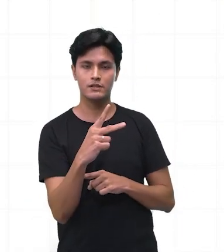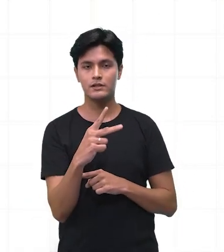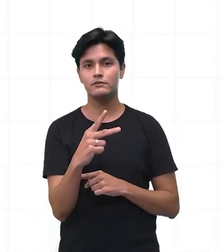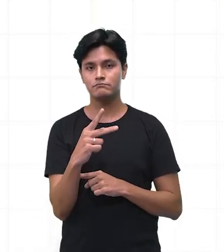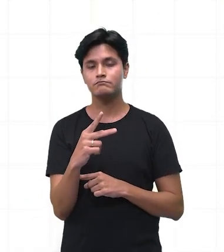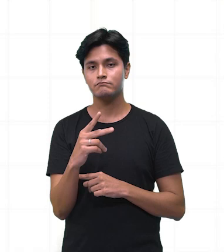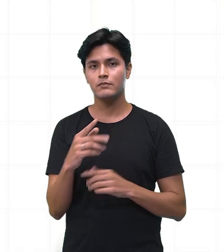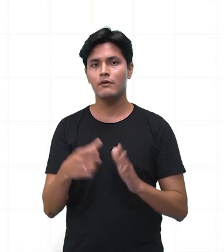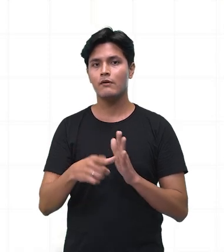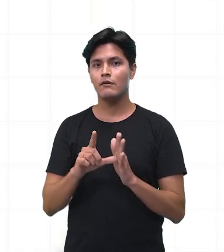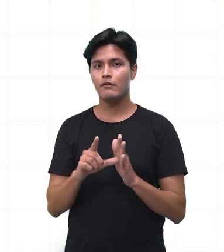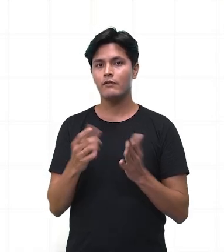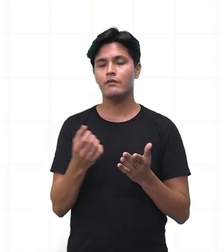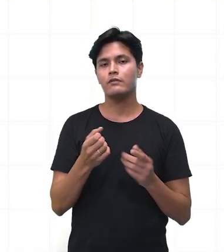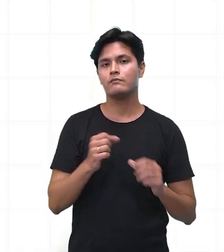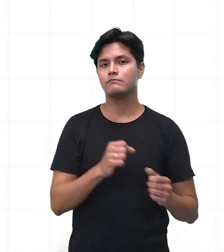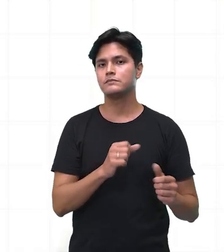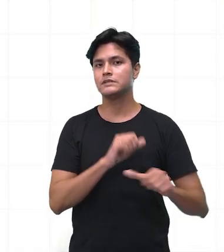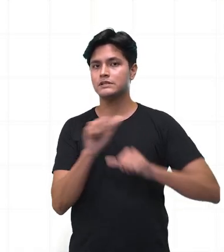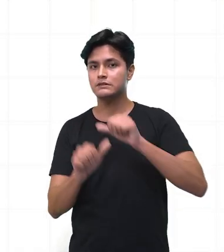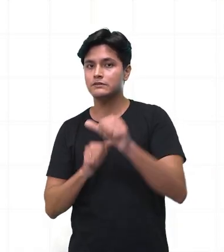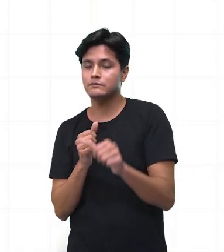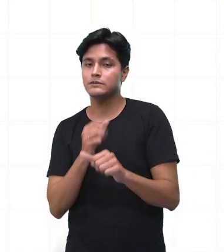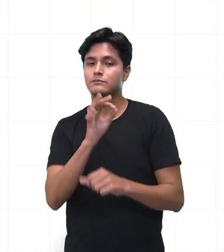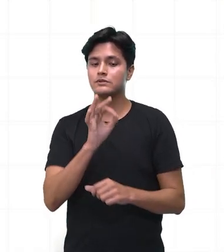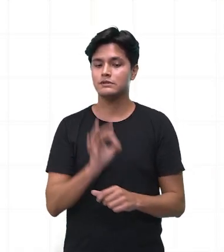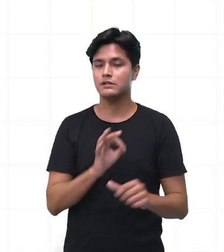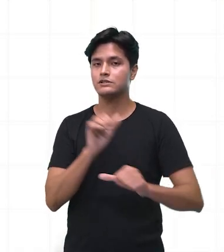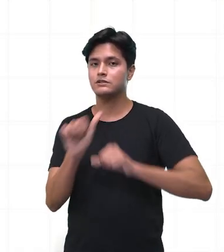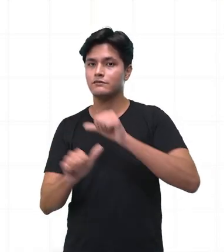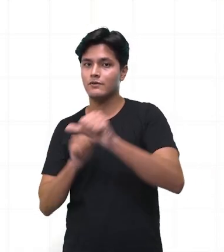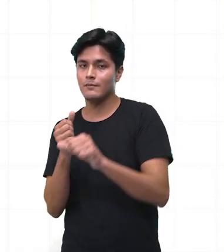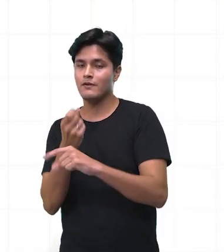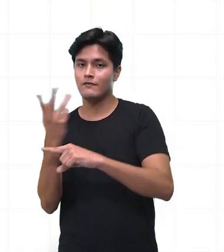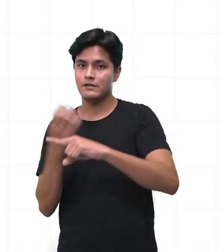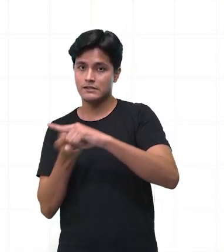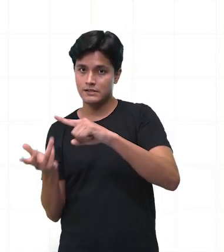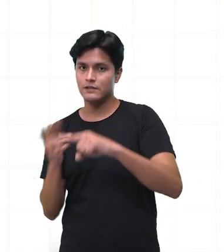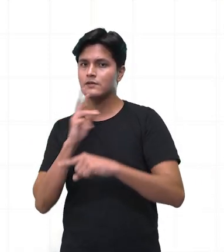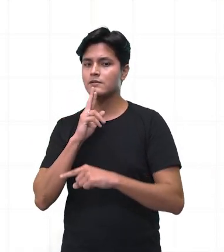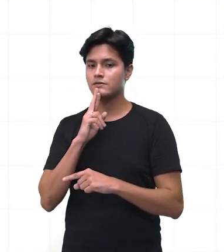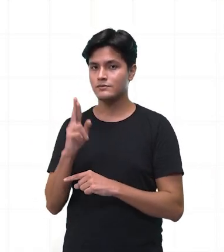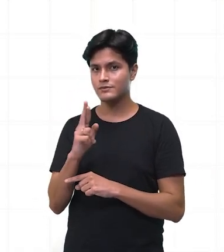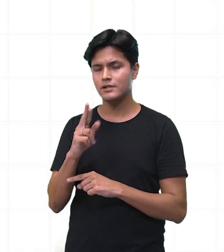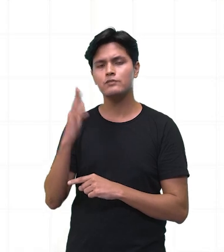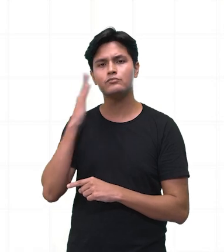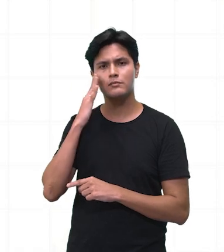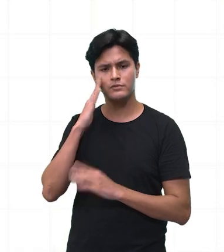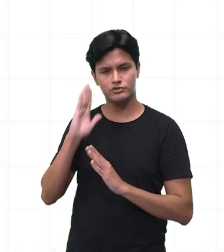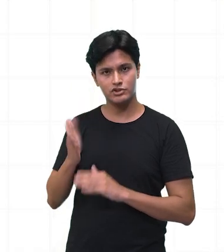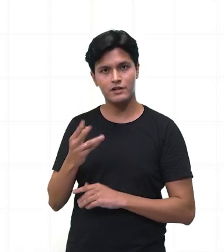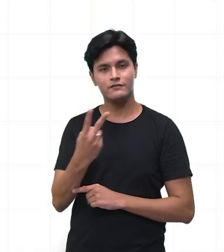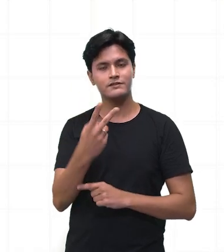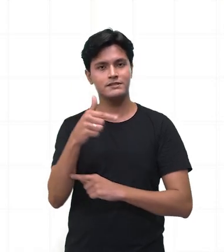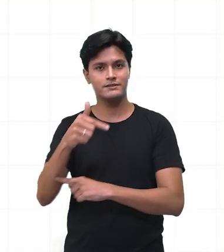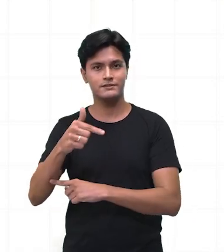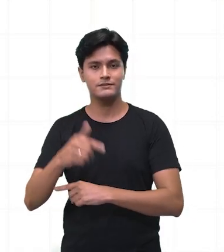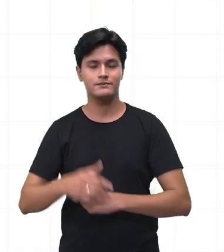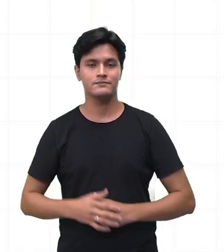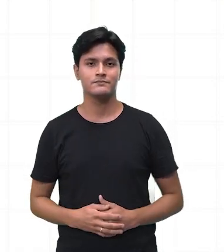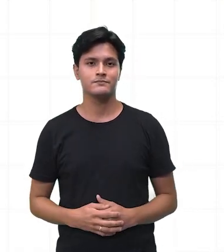pelo valor. E o resultado deu o mesmo que nós já sabíamos, né? 30% de 90 é igual a 27,